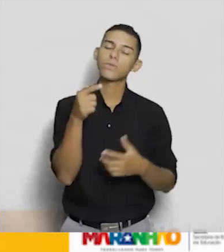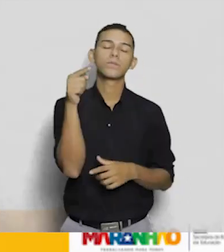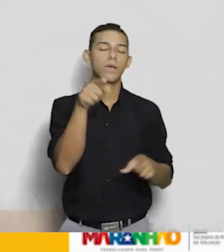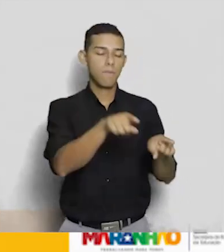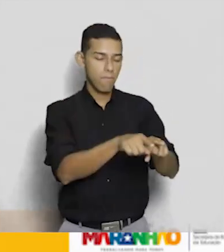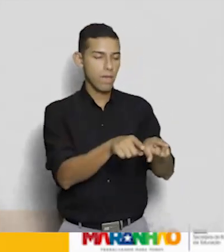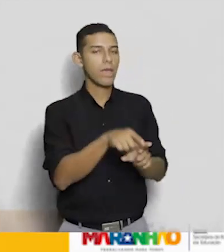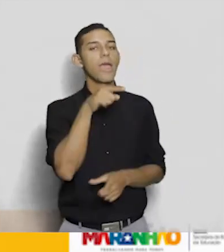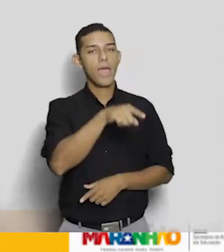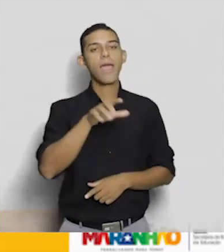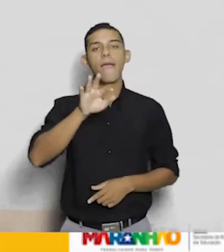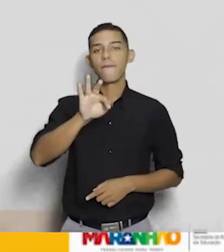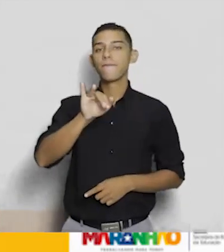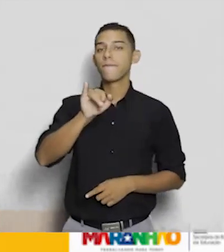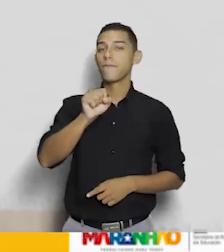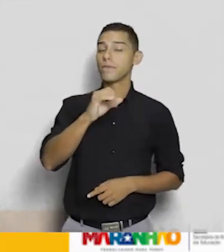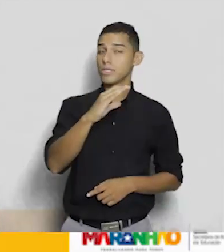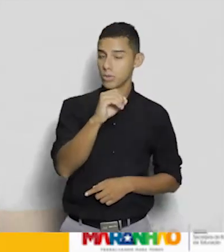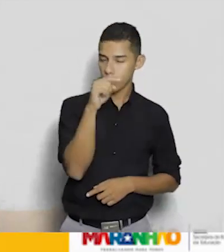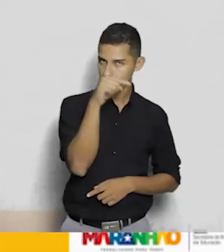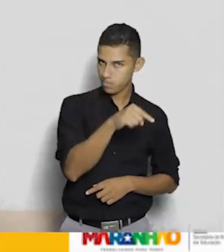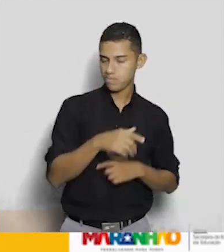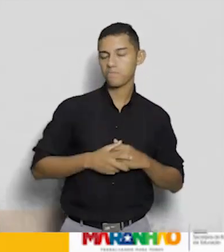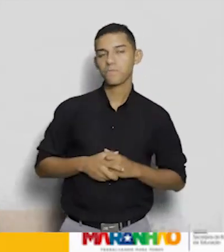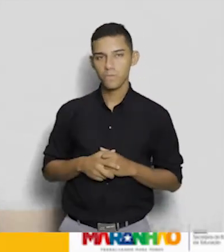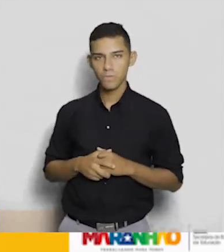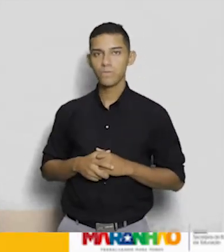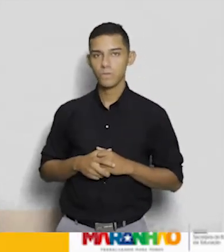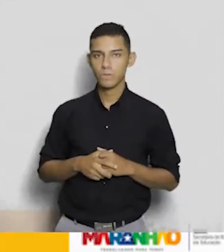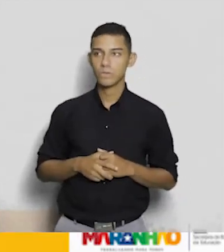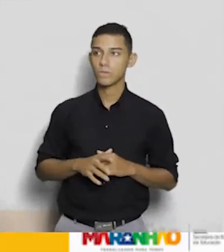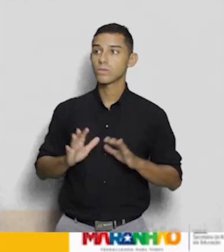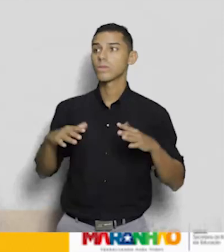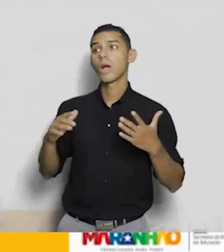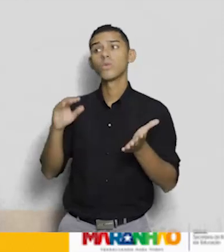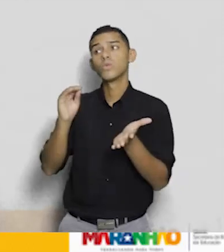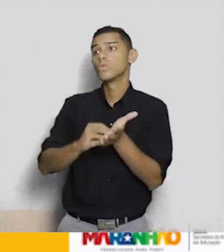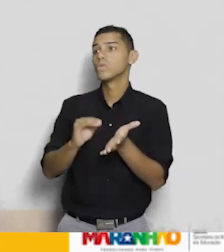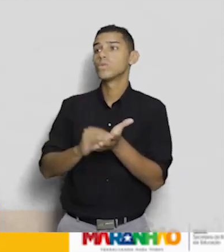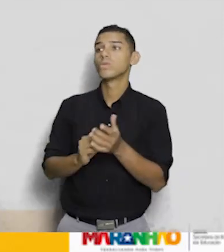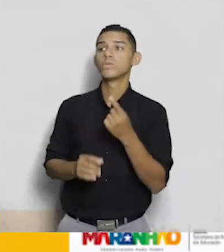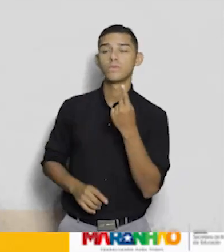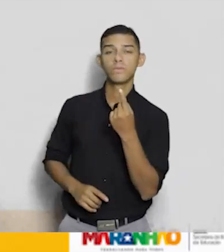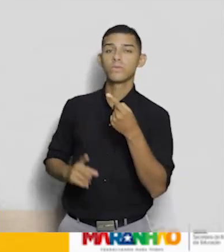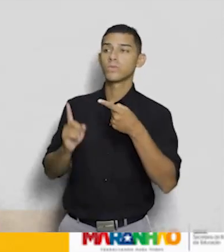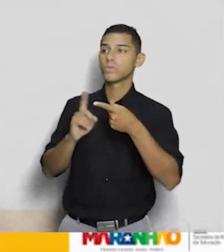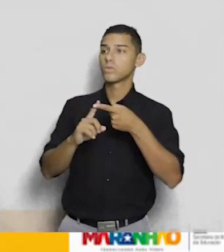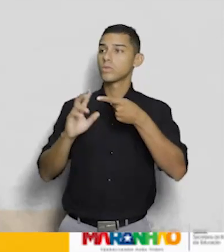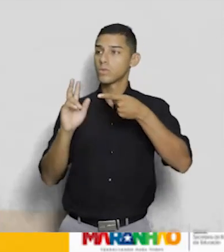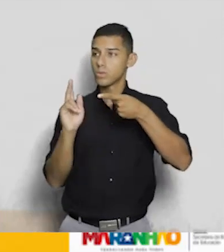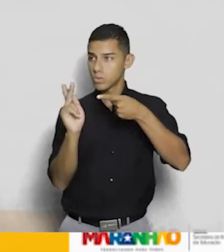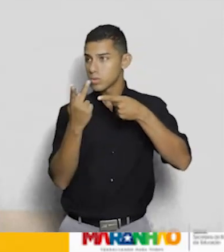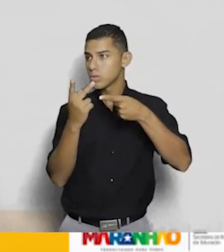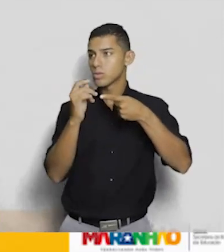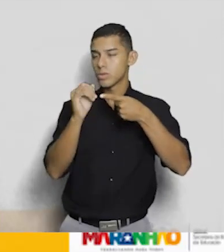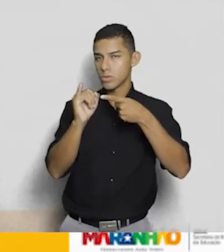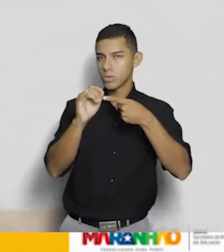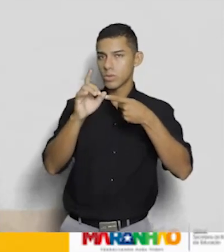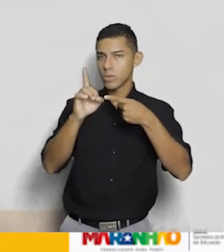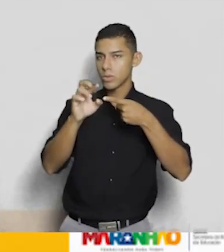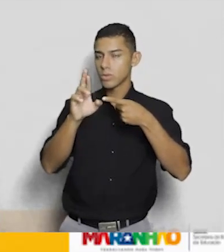processo também é um processo físico. Então, o que nos restou? Hidrólise e